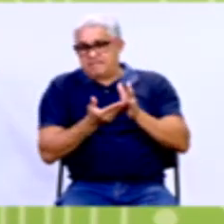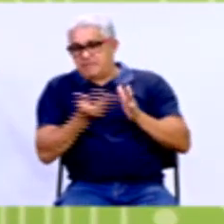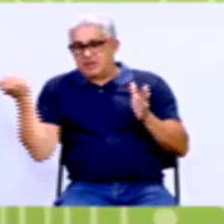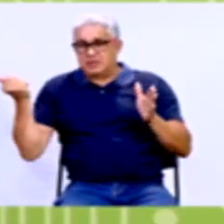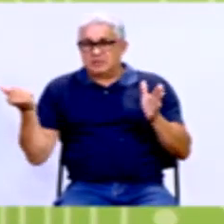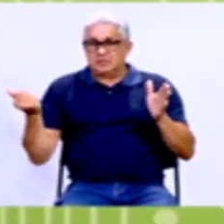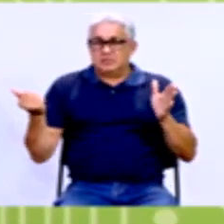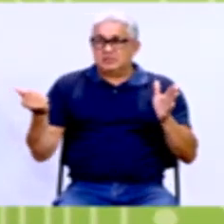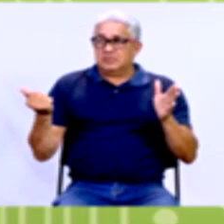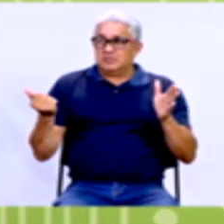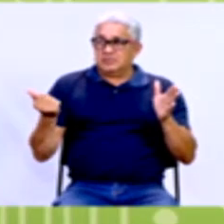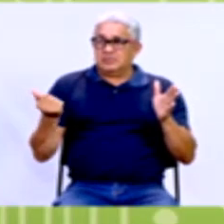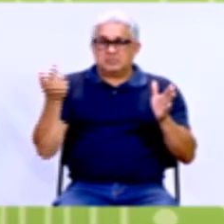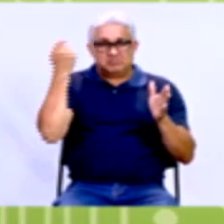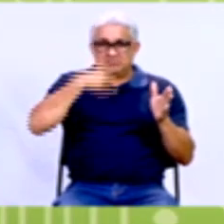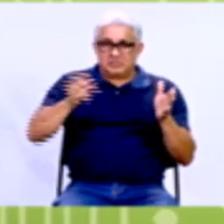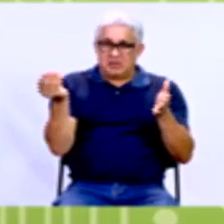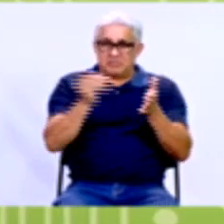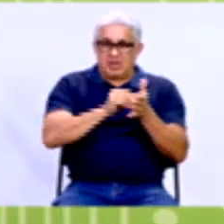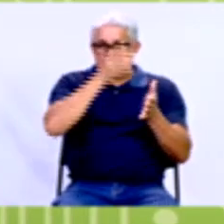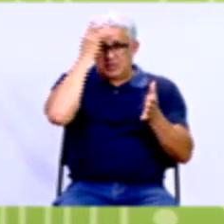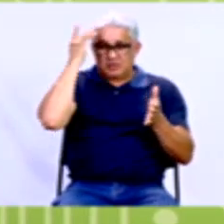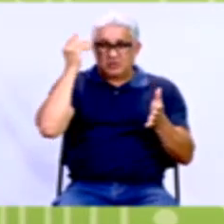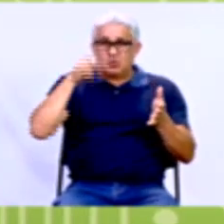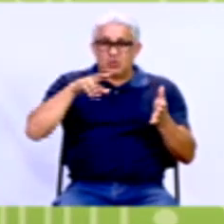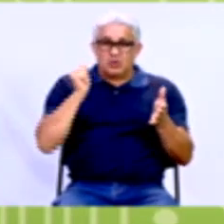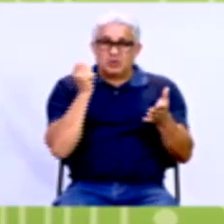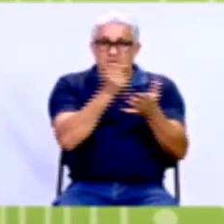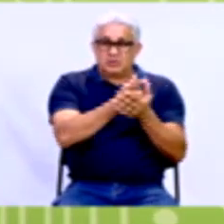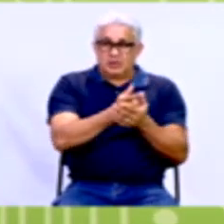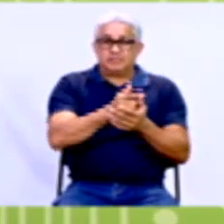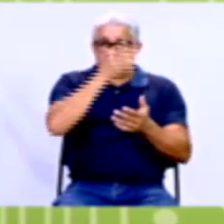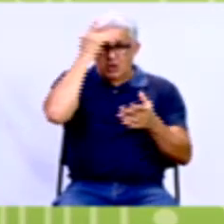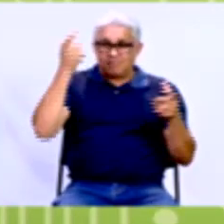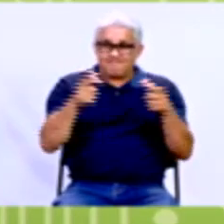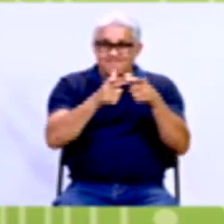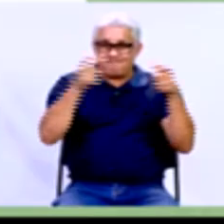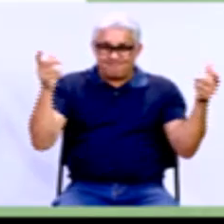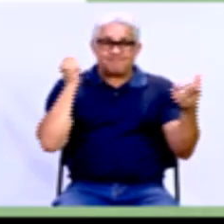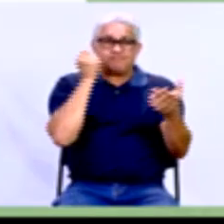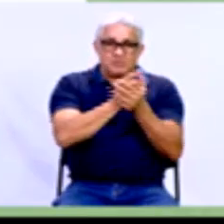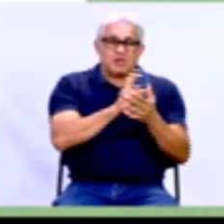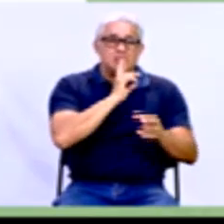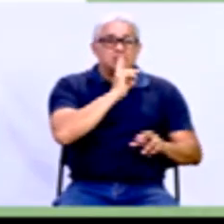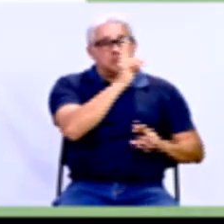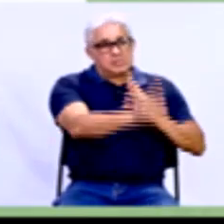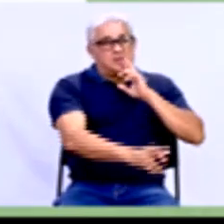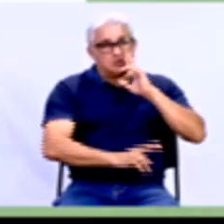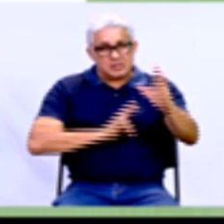muito efeito na minha pesquisa. Mas aquela grande maioria que compra vai responder.